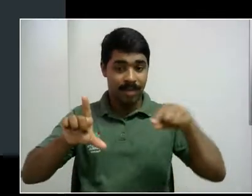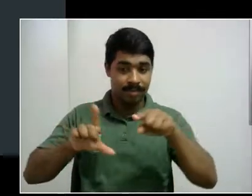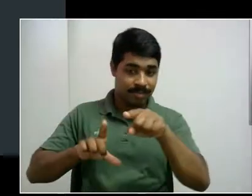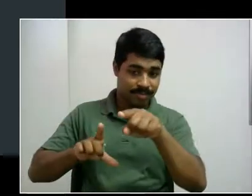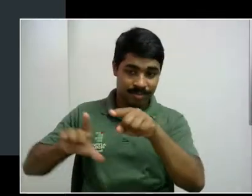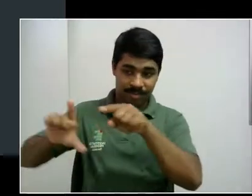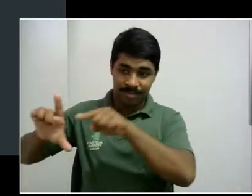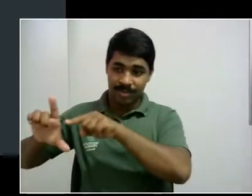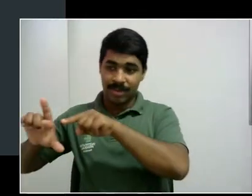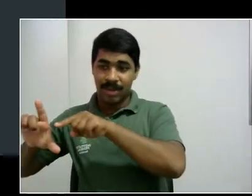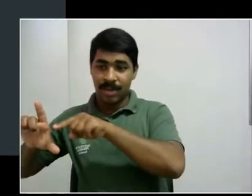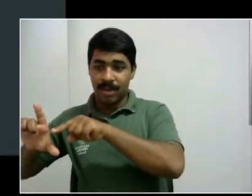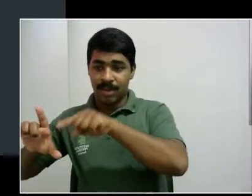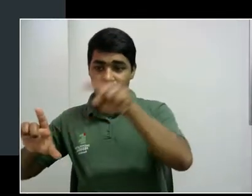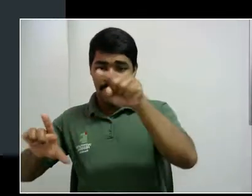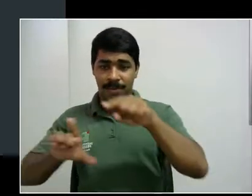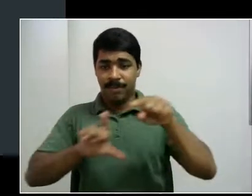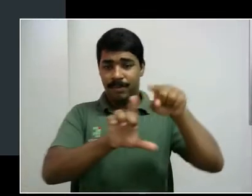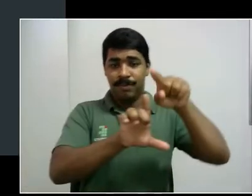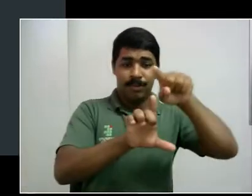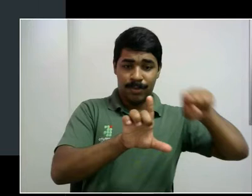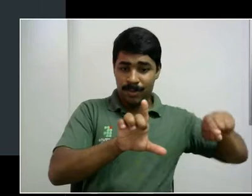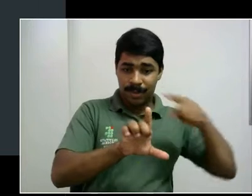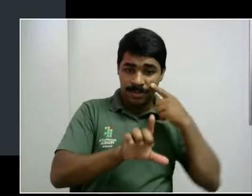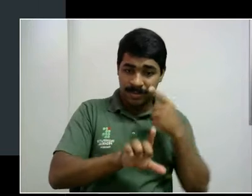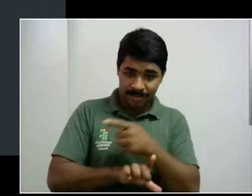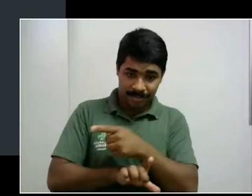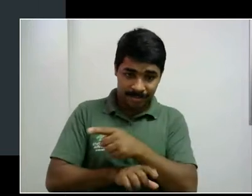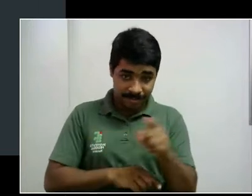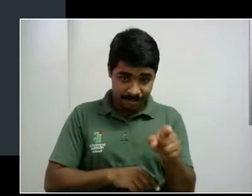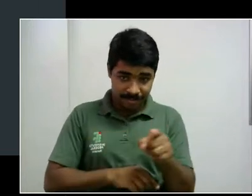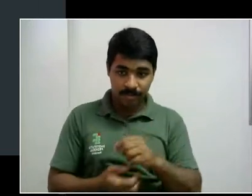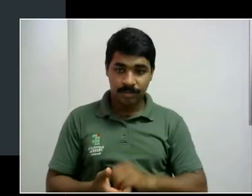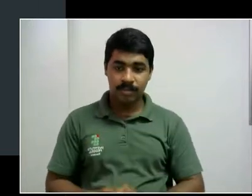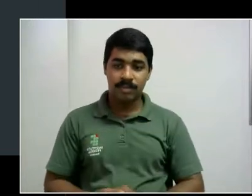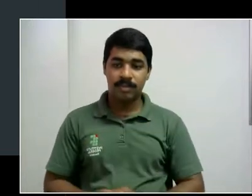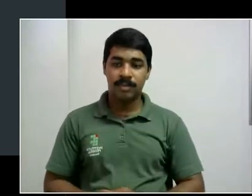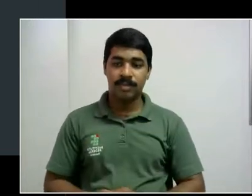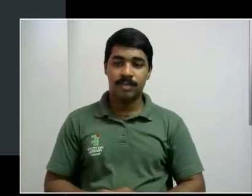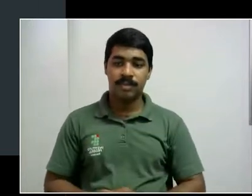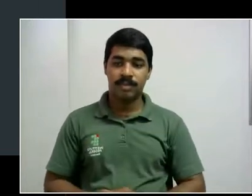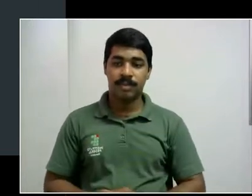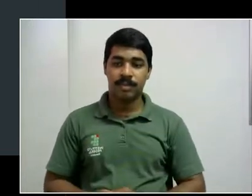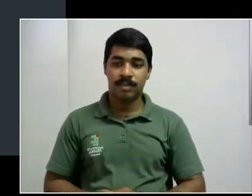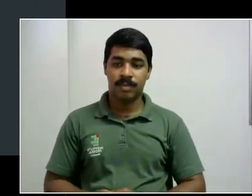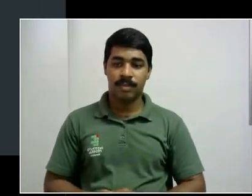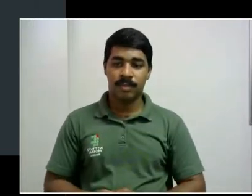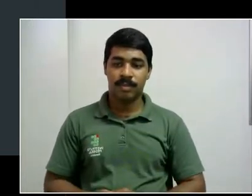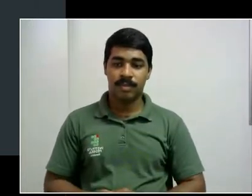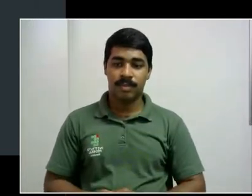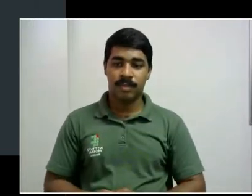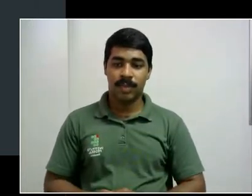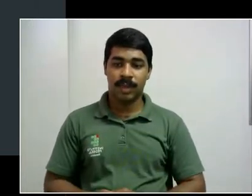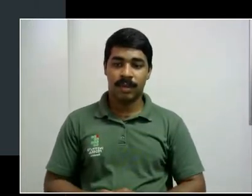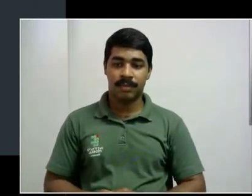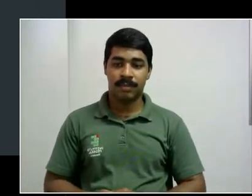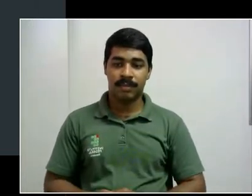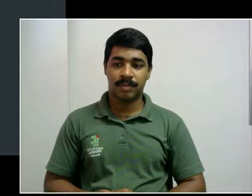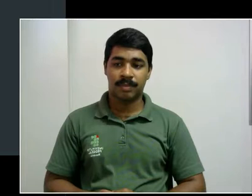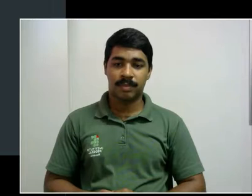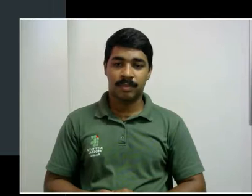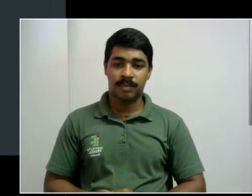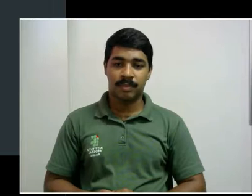também dos dois pontos importantes aí para saber que vocês estão fazendo. Bom, feito isso, ó, percebe o